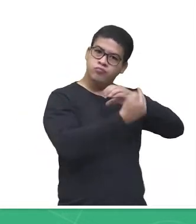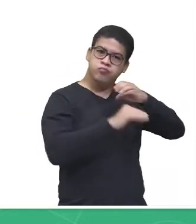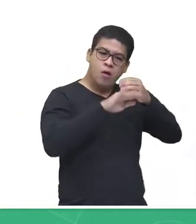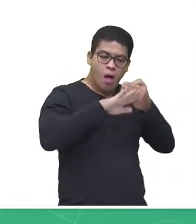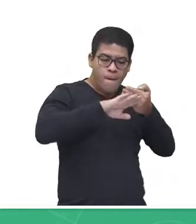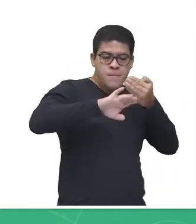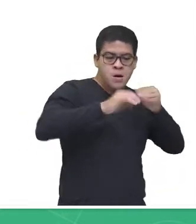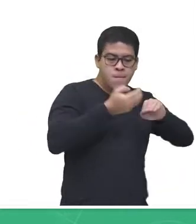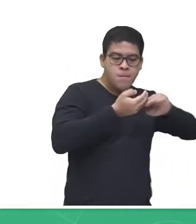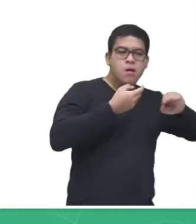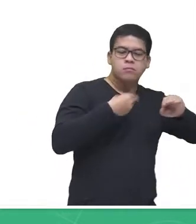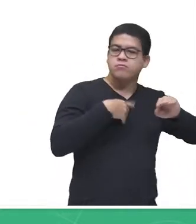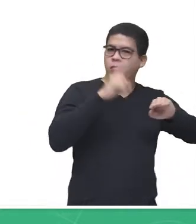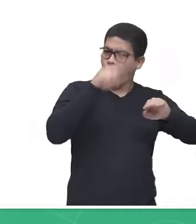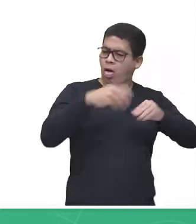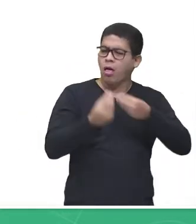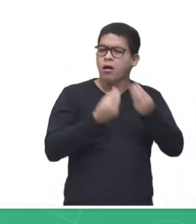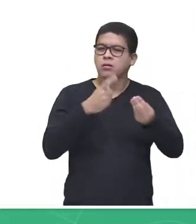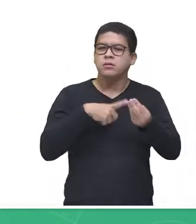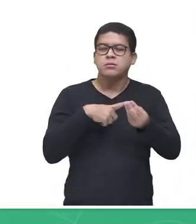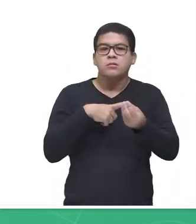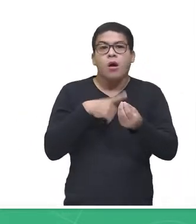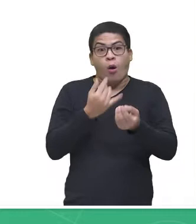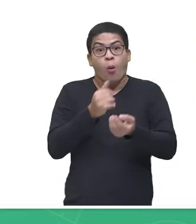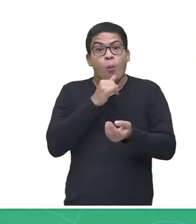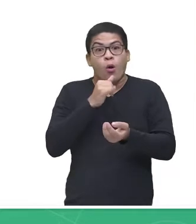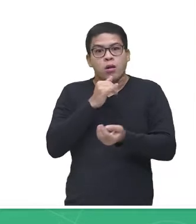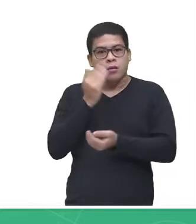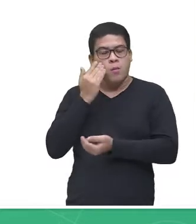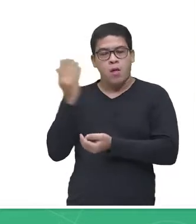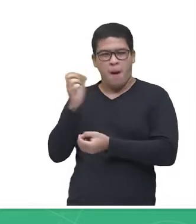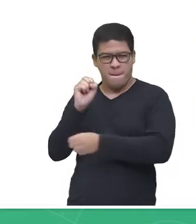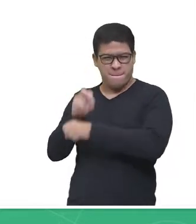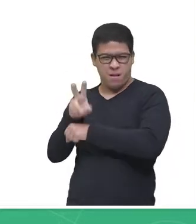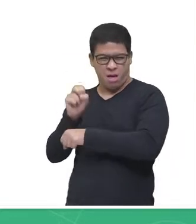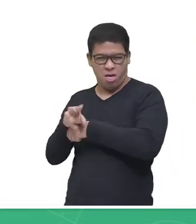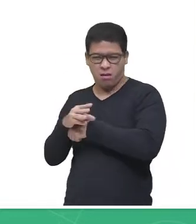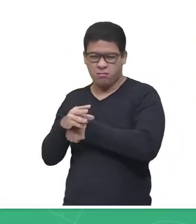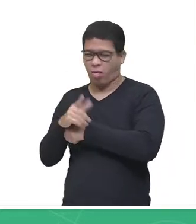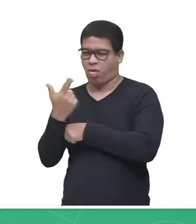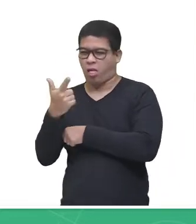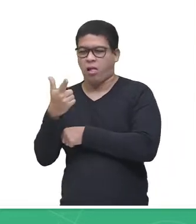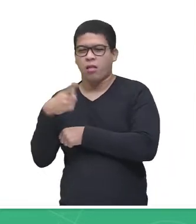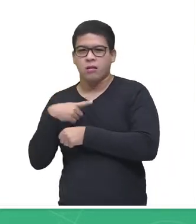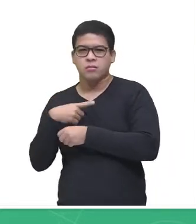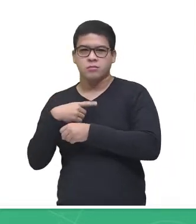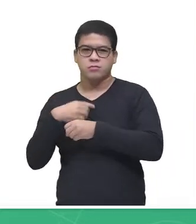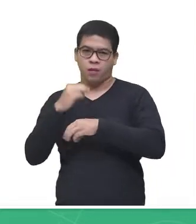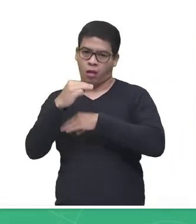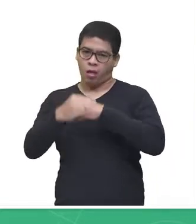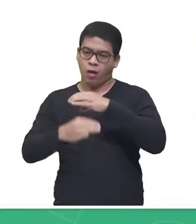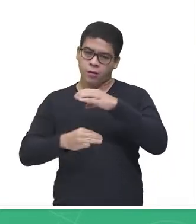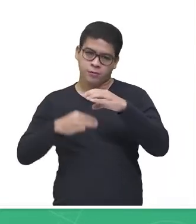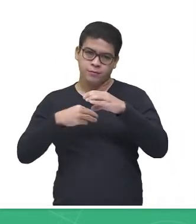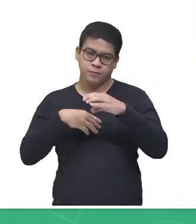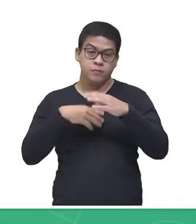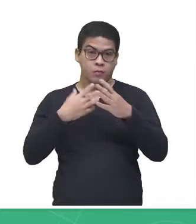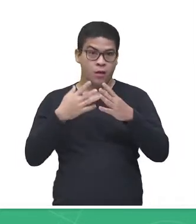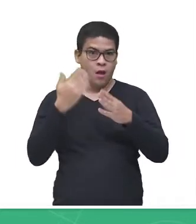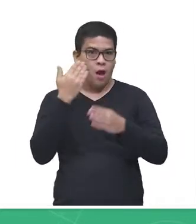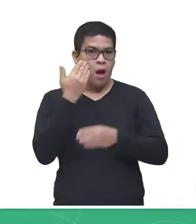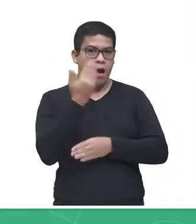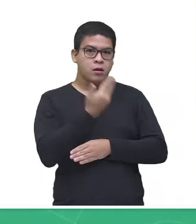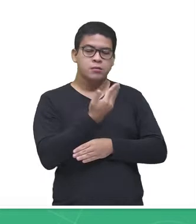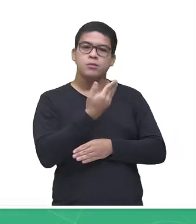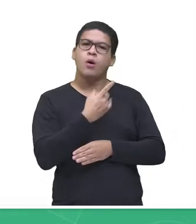organelas. Então essas são as procariontes, como no caso aqui das bactérias. As eucariontes são essas aqui, ó. Essas primeiras aqui que a gente